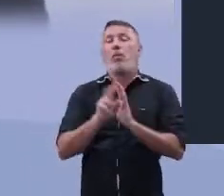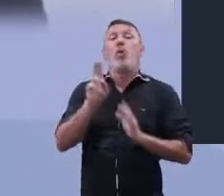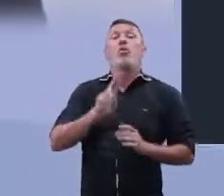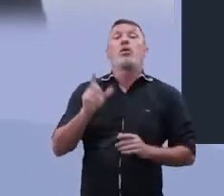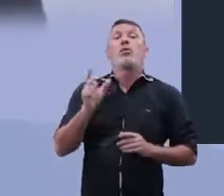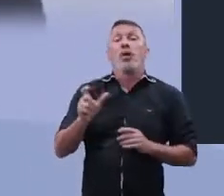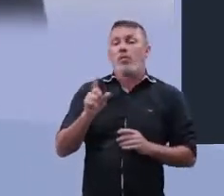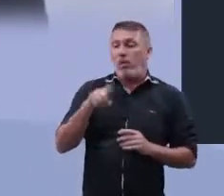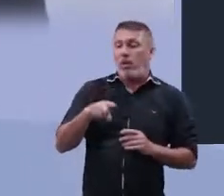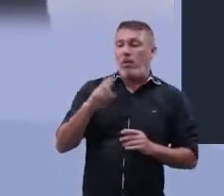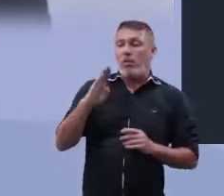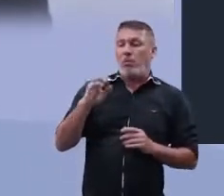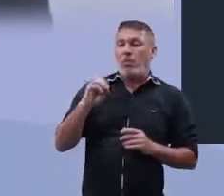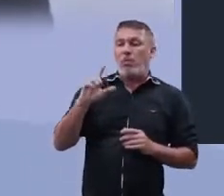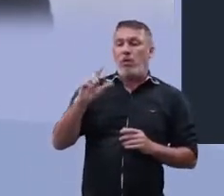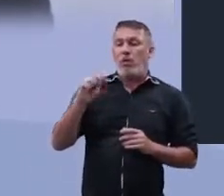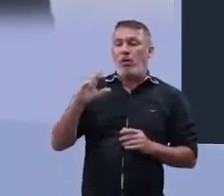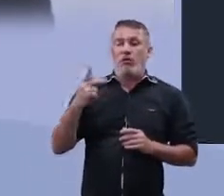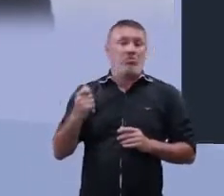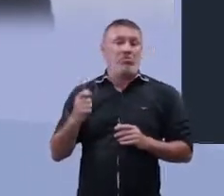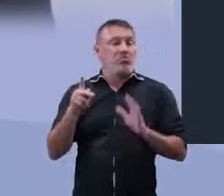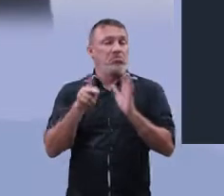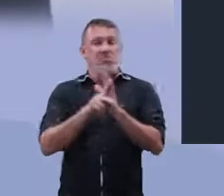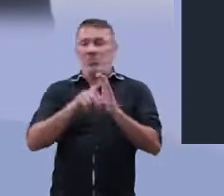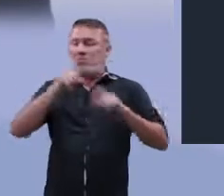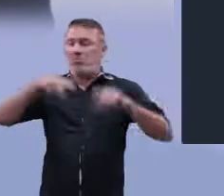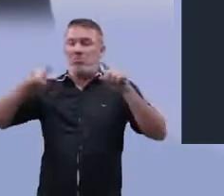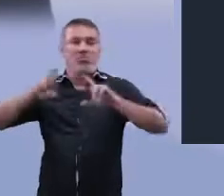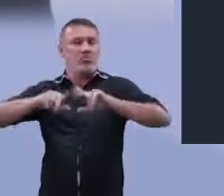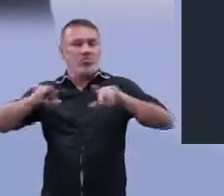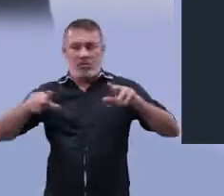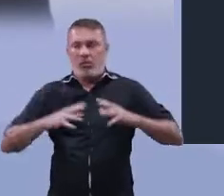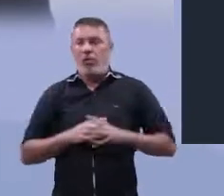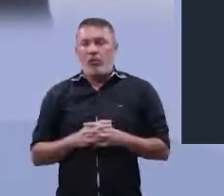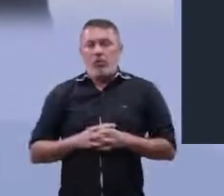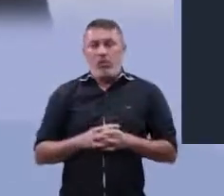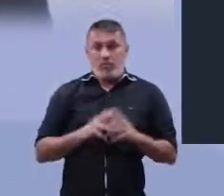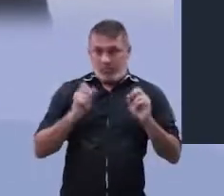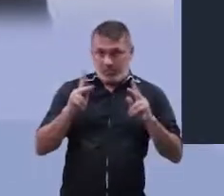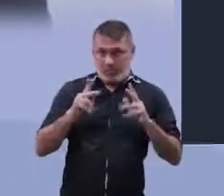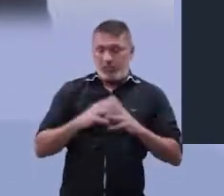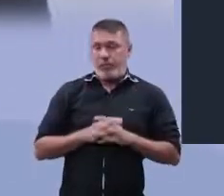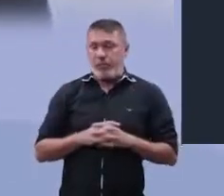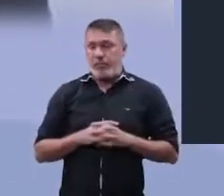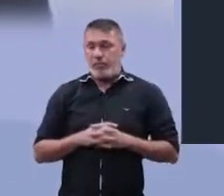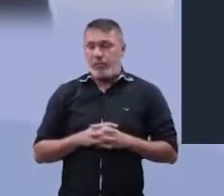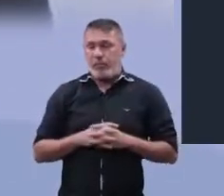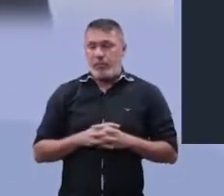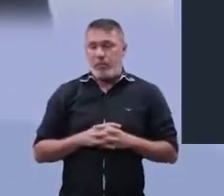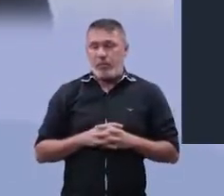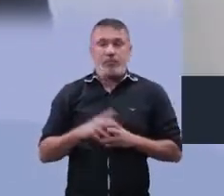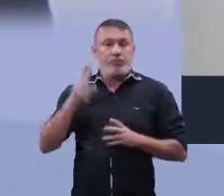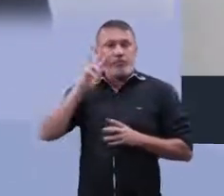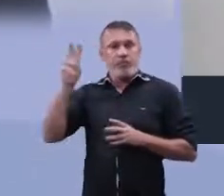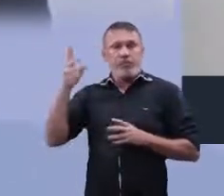região centro-oeste e sul, é comum eles utilizarem bolacha, ok?